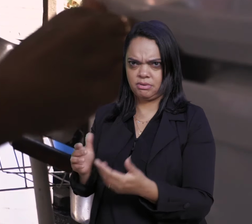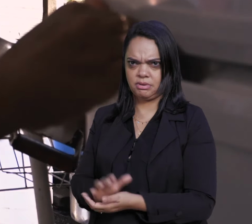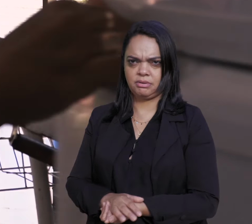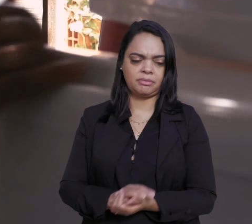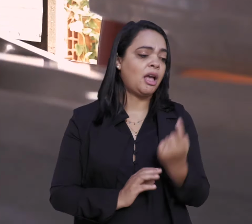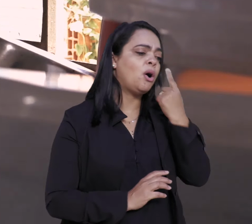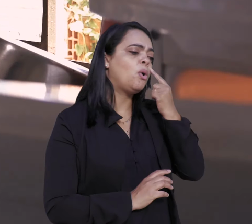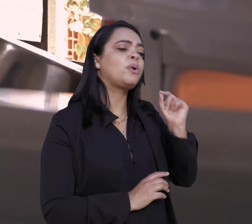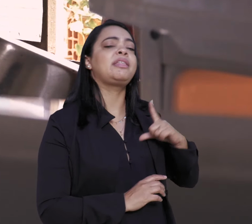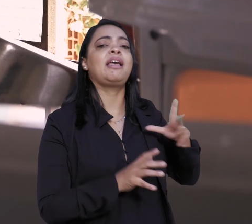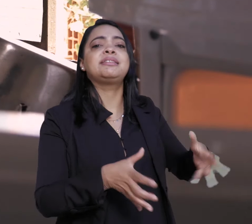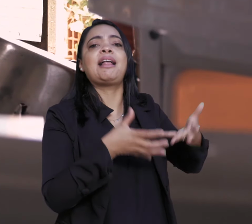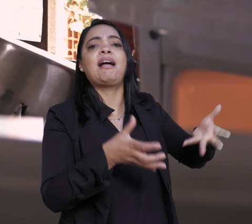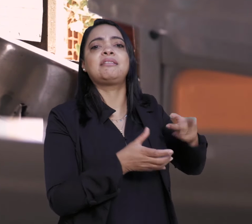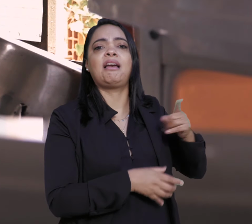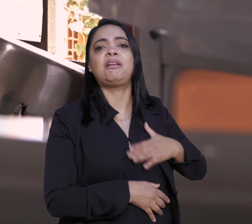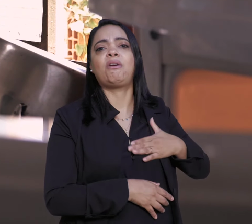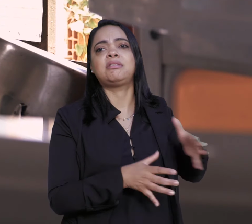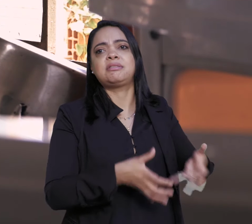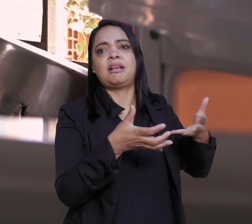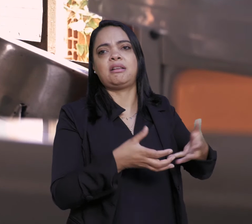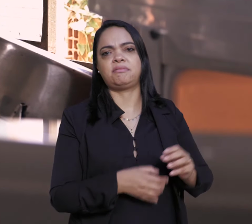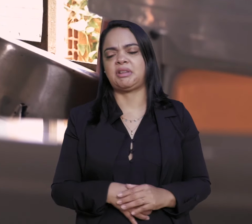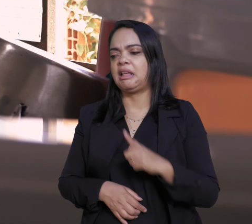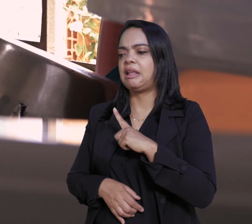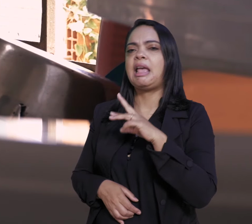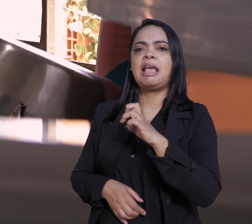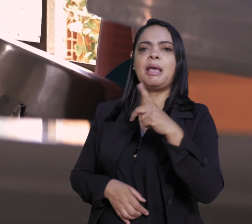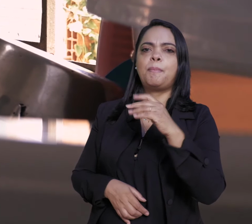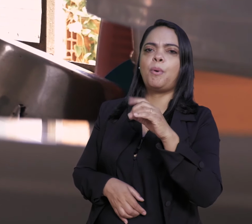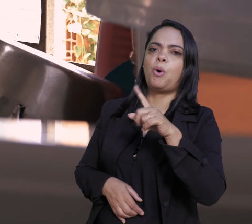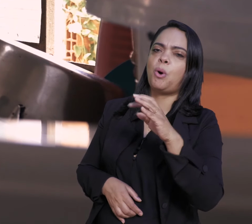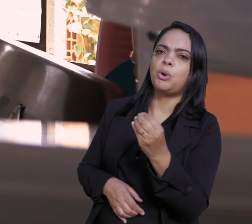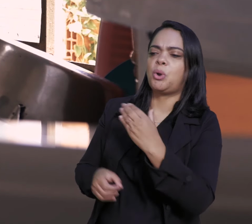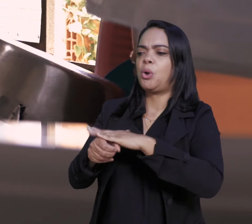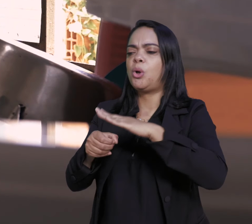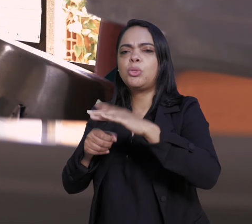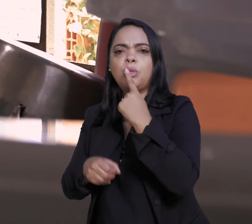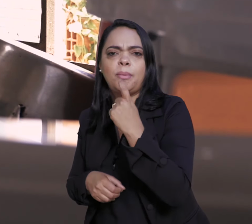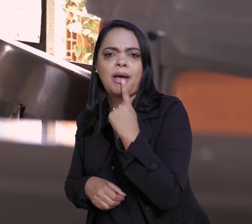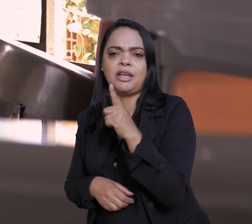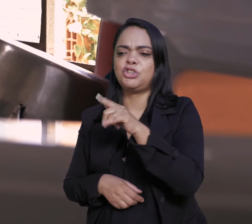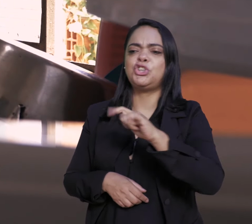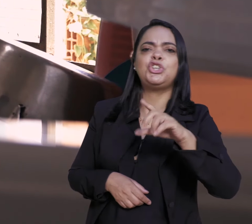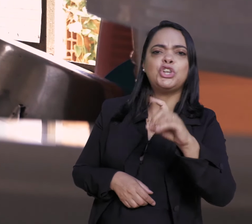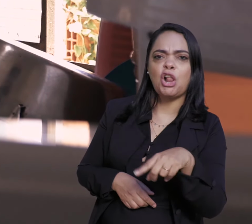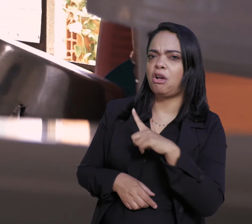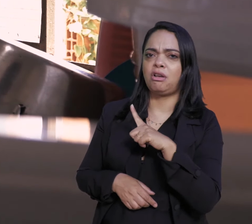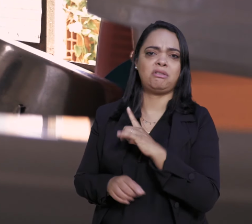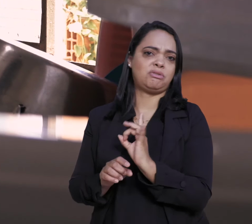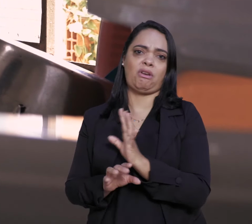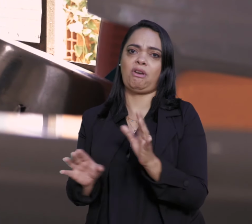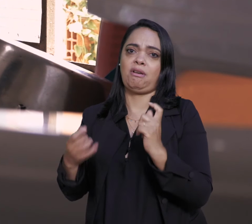coisa? Vê o que tem de salada, que ele gosta de salada. Ué, tem repolho, tomate, jiló. E só, tá